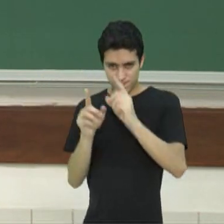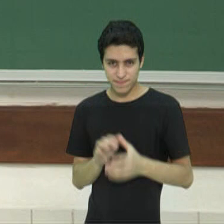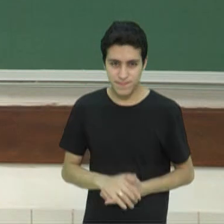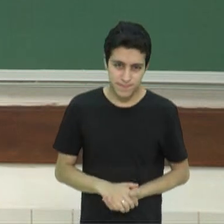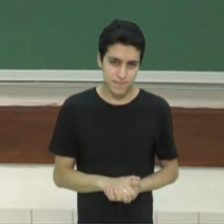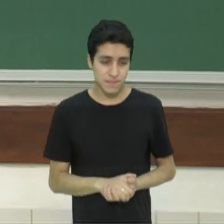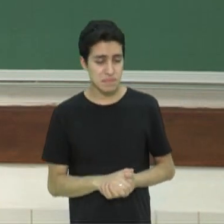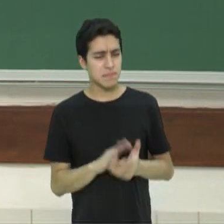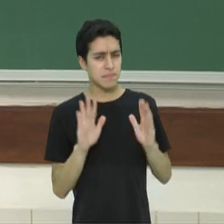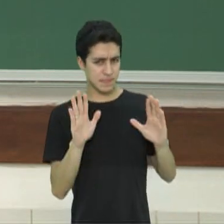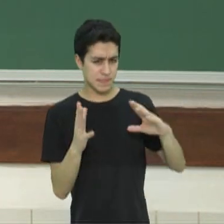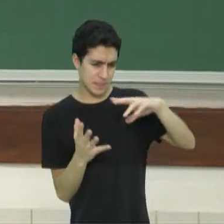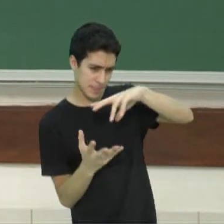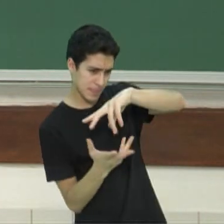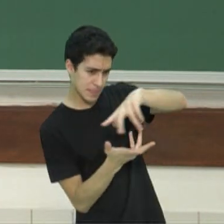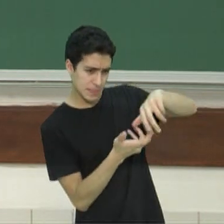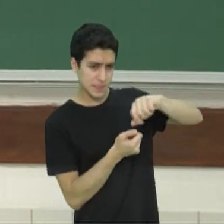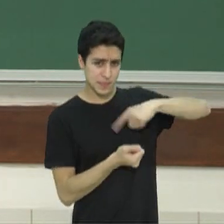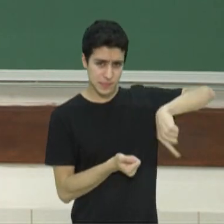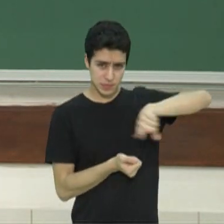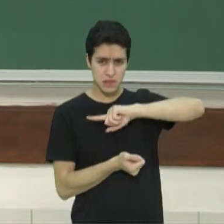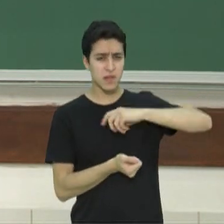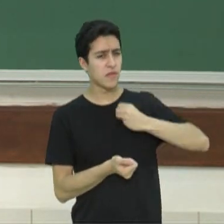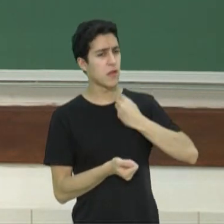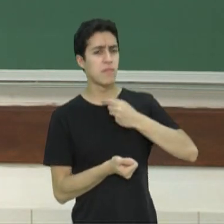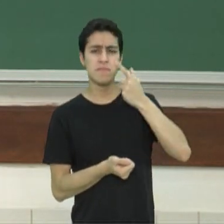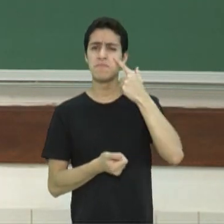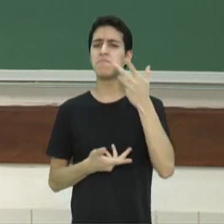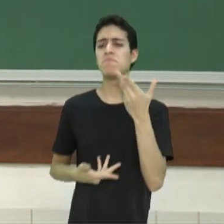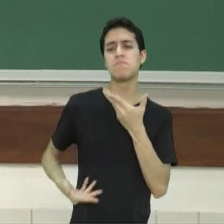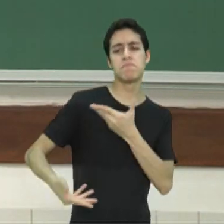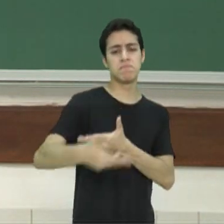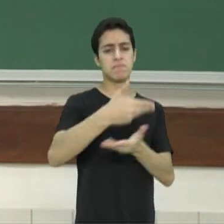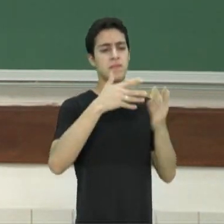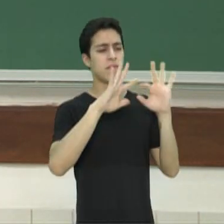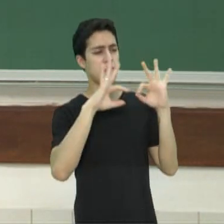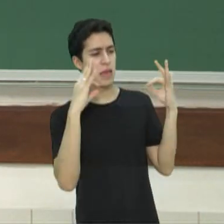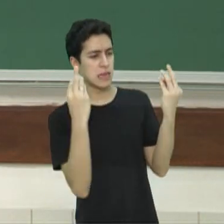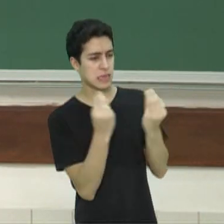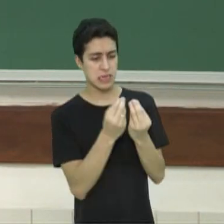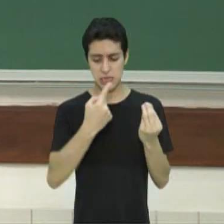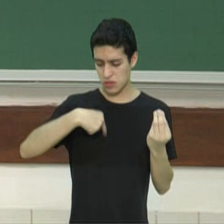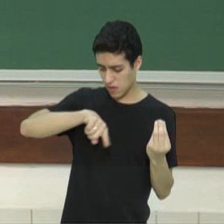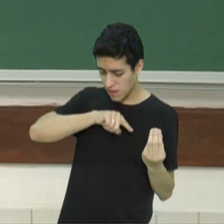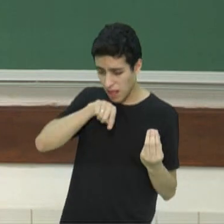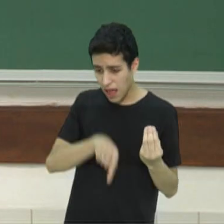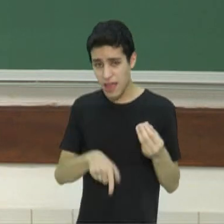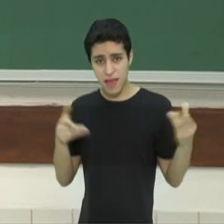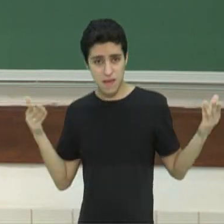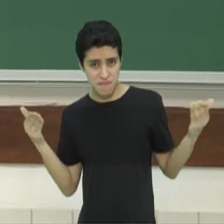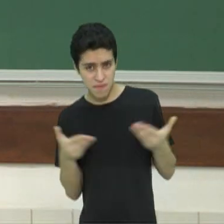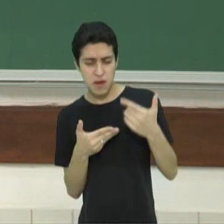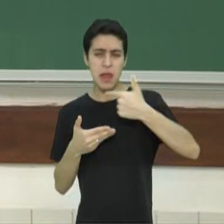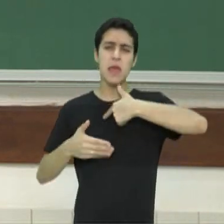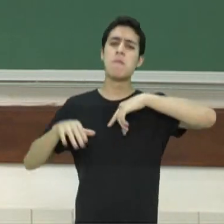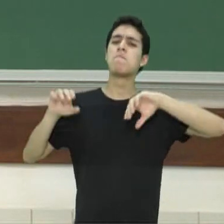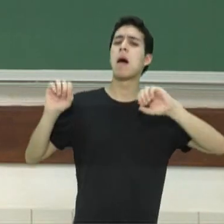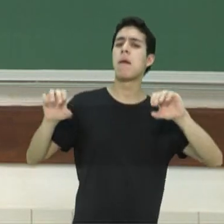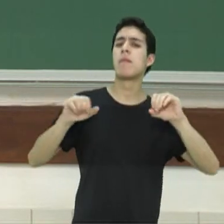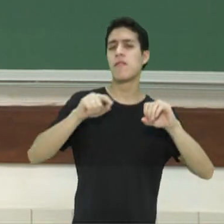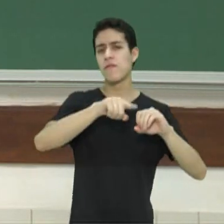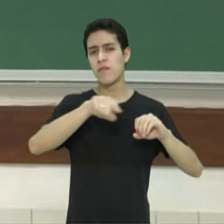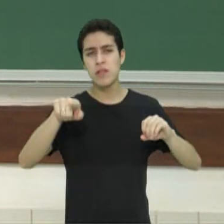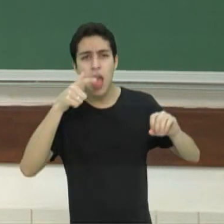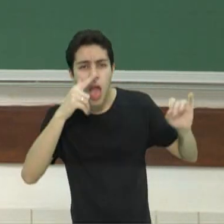suprassensível. E o mundo que nós vivemos, que nós nos relacionamos, o nosso relacionamento com a família, nós aqui agora, eu dando uma aula para vocês,